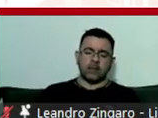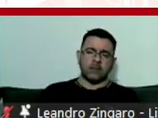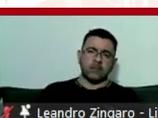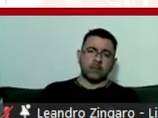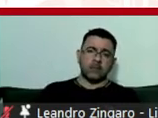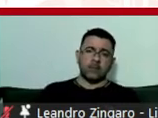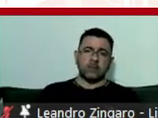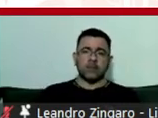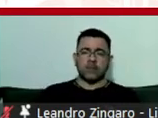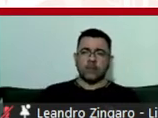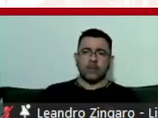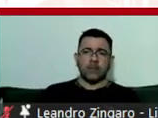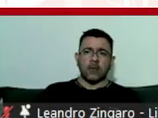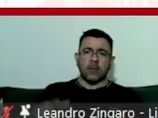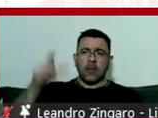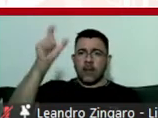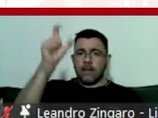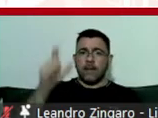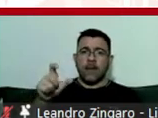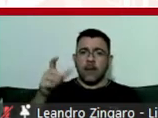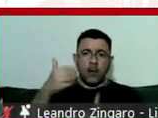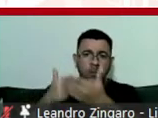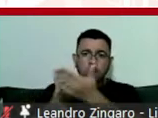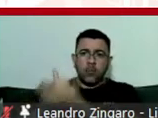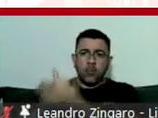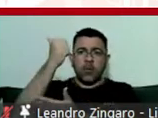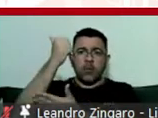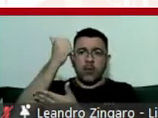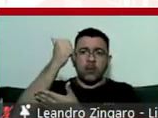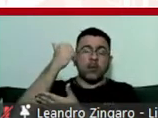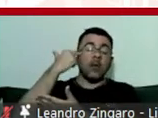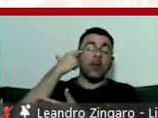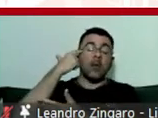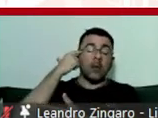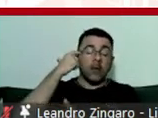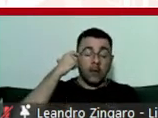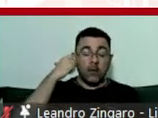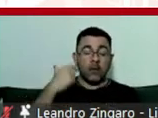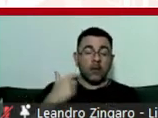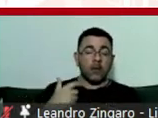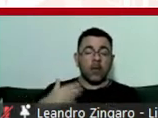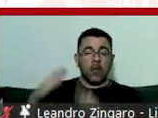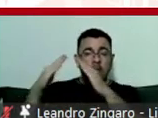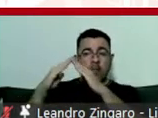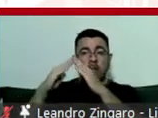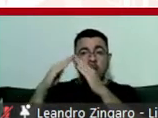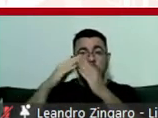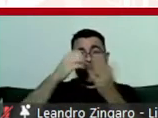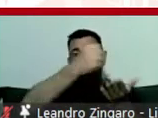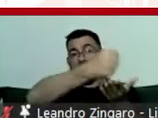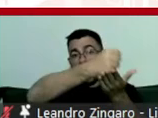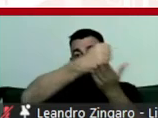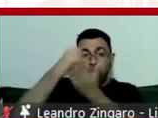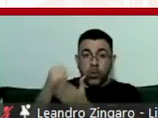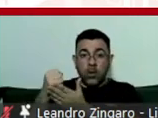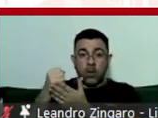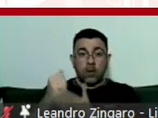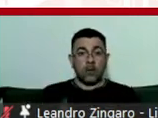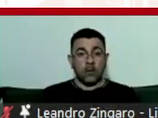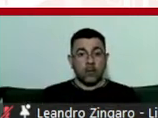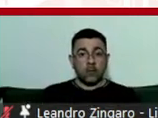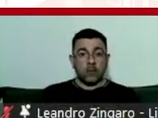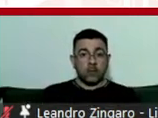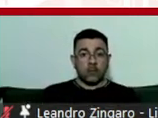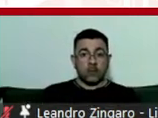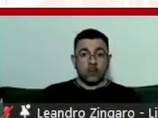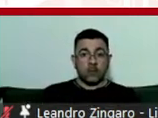pessoa for aprovada a pessoa recebe esse animal em casa é o delivery Pet né Por fim a gente tem um Cred pop e o assuntos